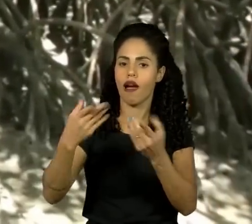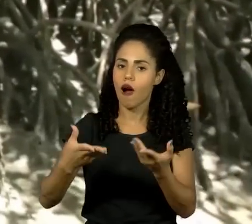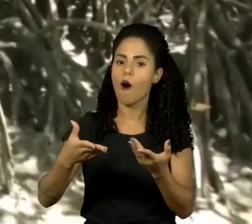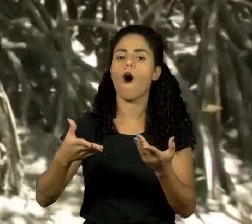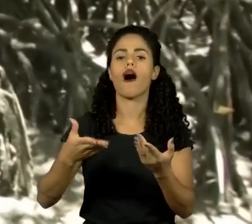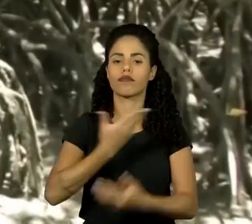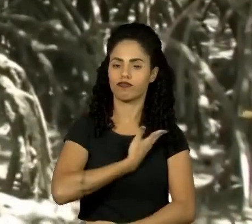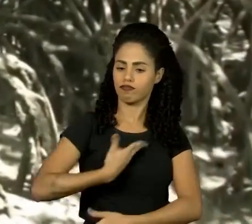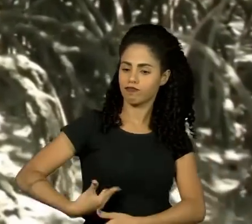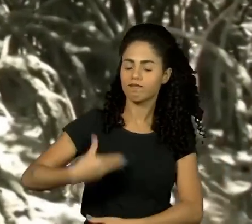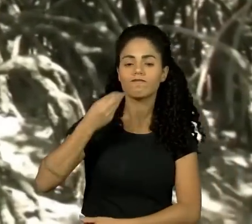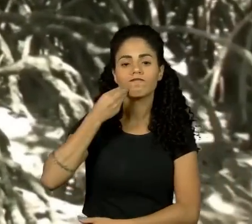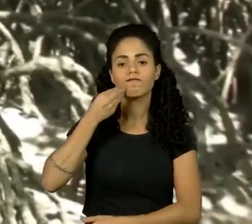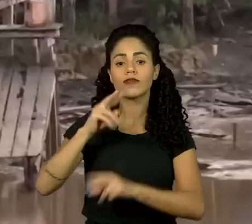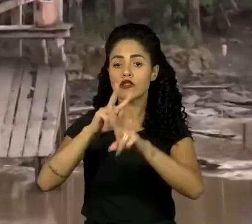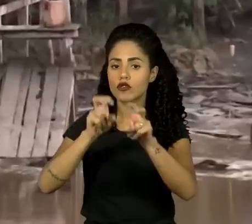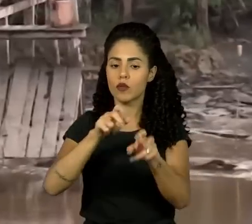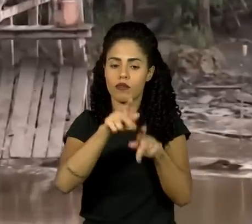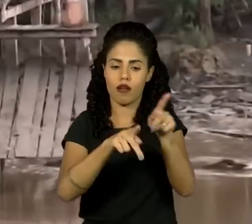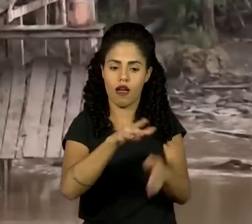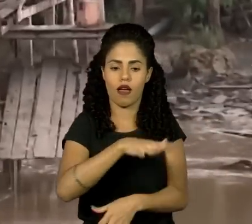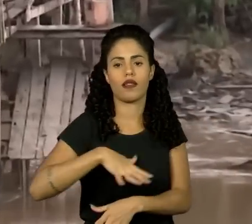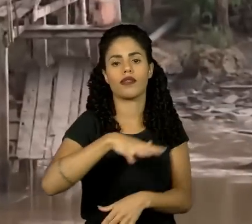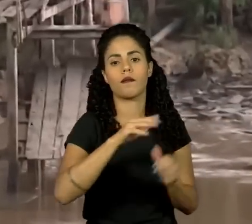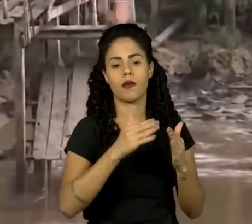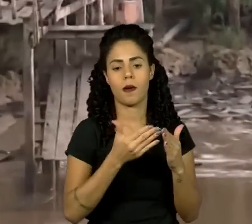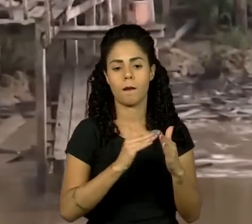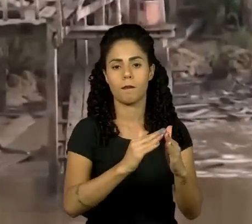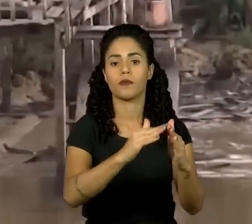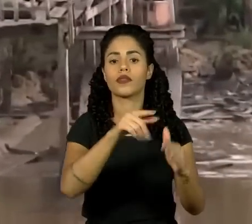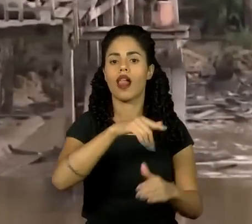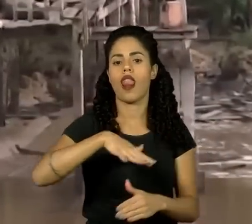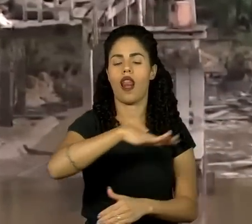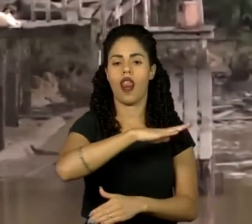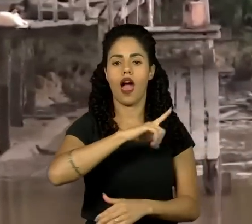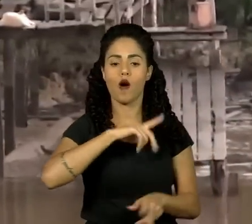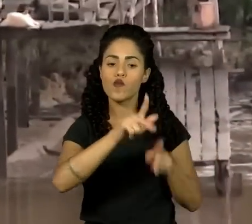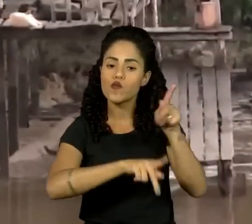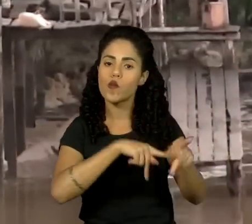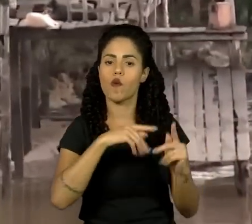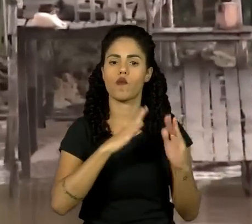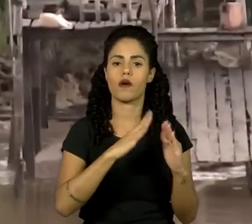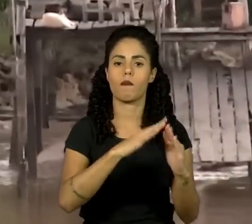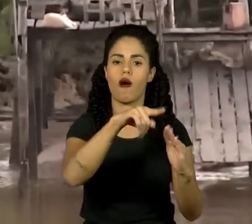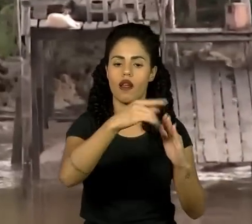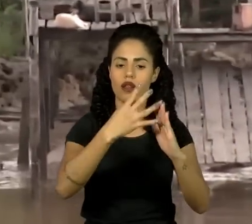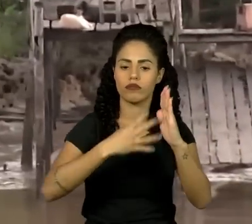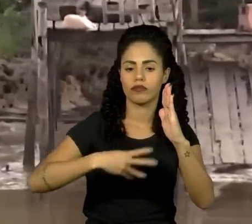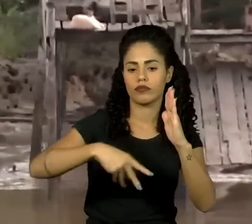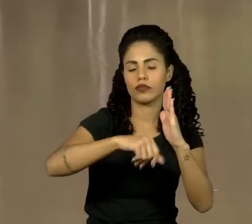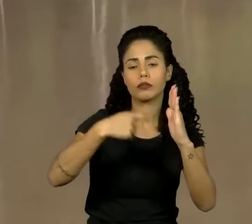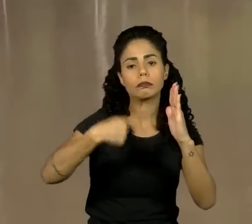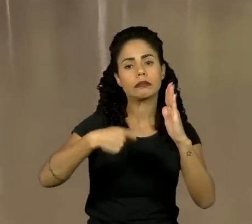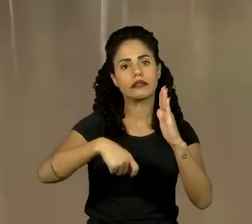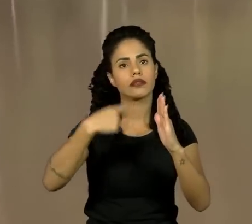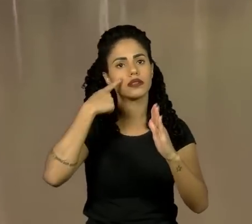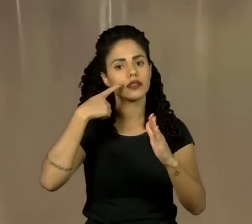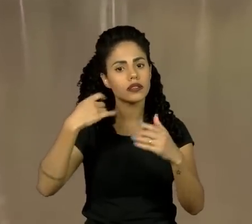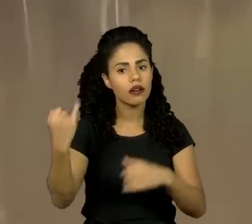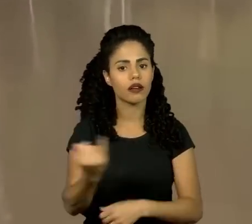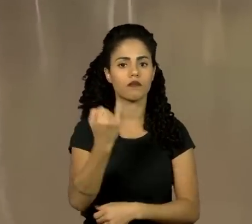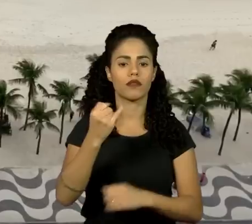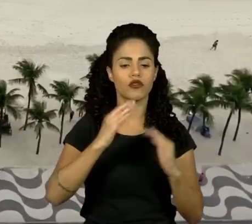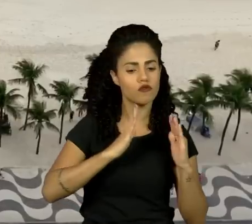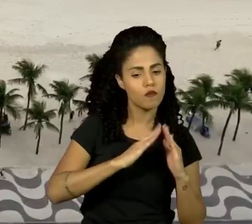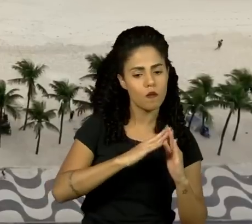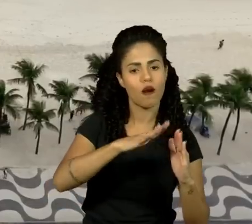Em relação à questão social, com as populações ribeirinhas, as populações tradicionais, as populações que precisam estar onde